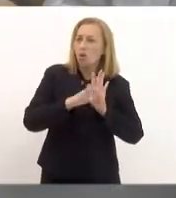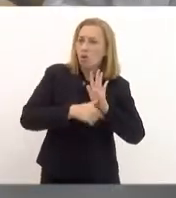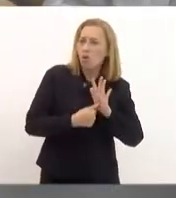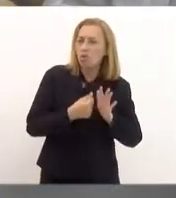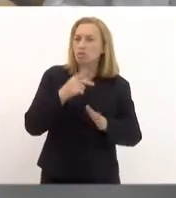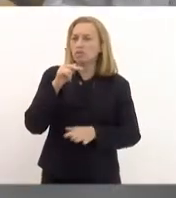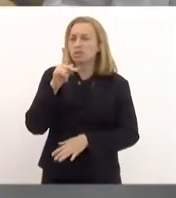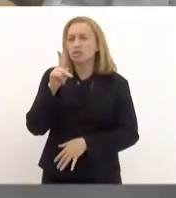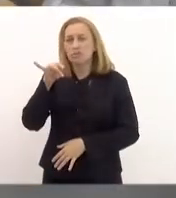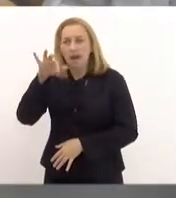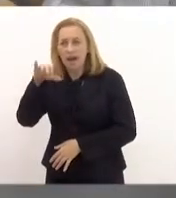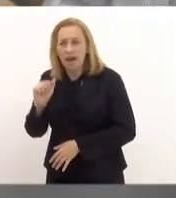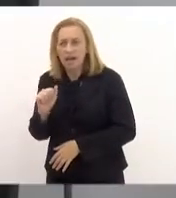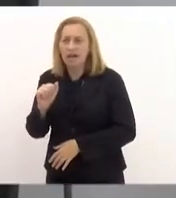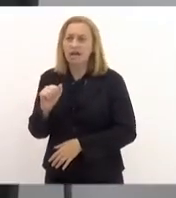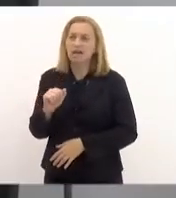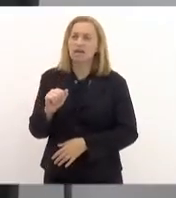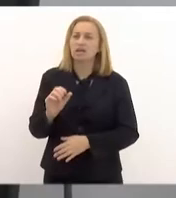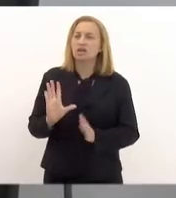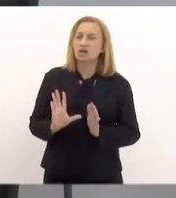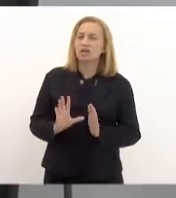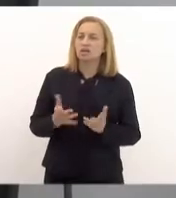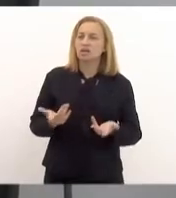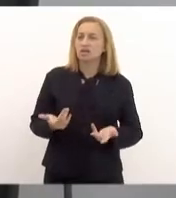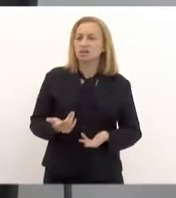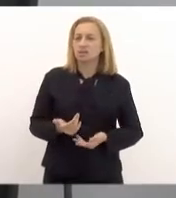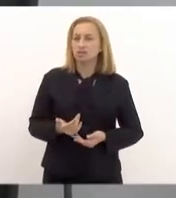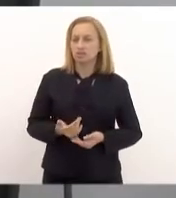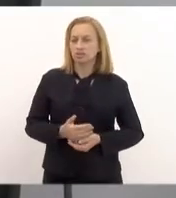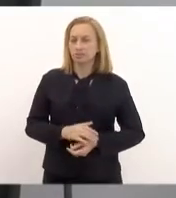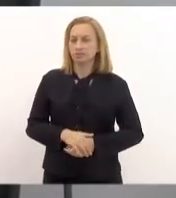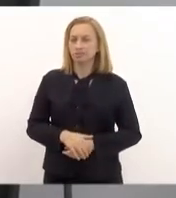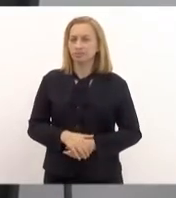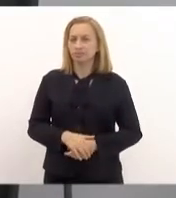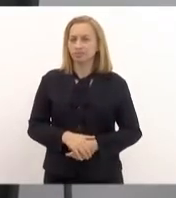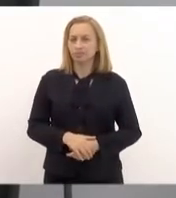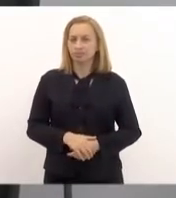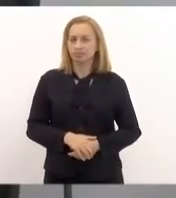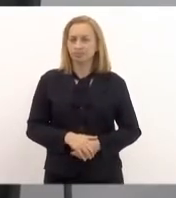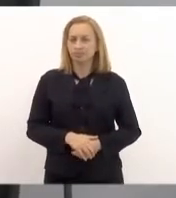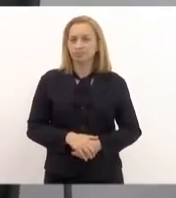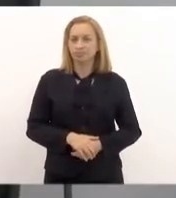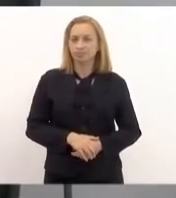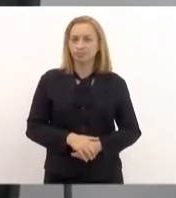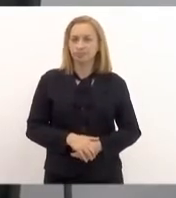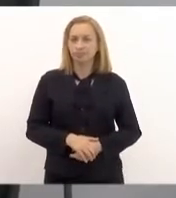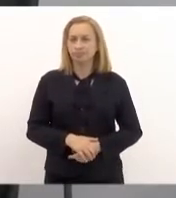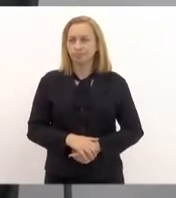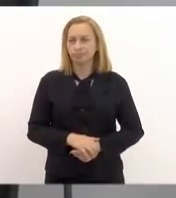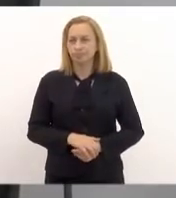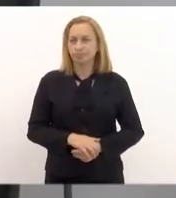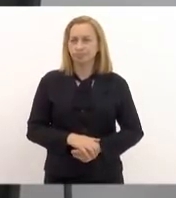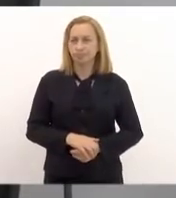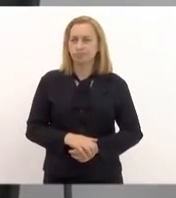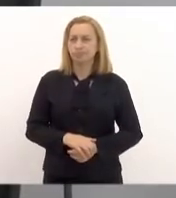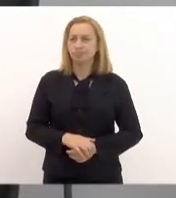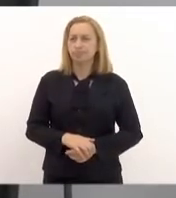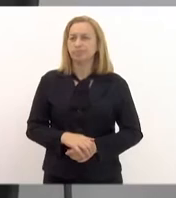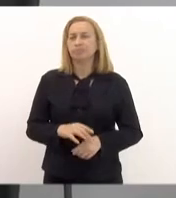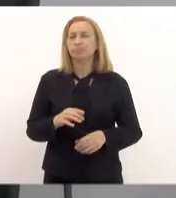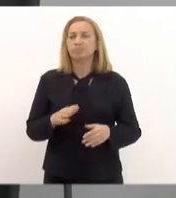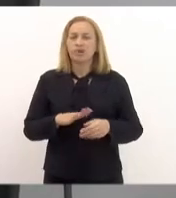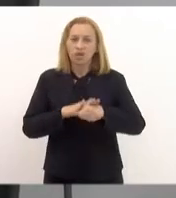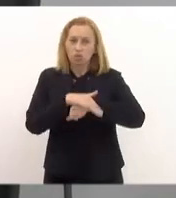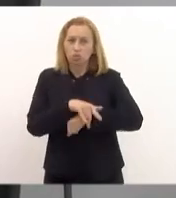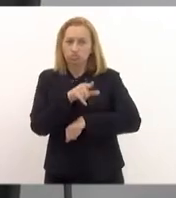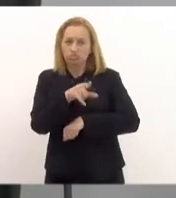via, inclusive passou-se a se recomendar, inclusive, que não se transitasse naquela via a partir de um certo momento, passar ali à noite é